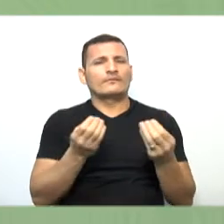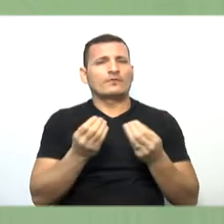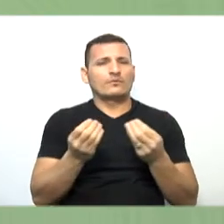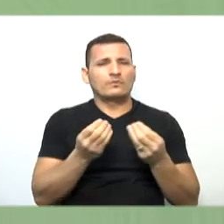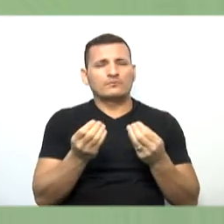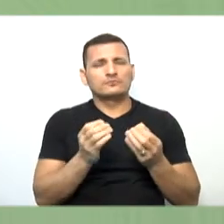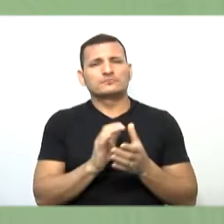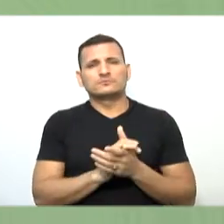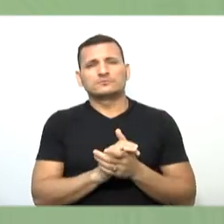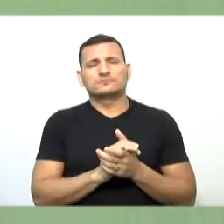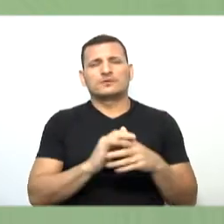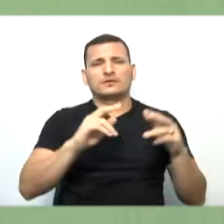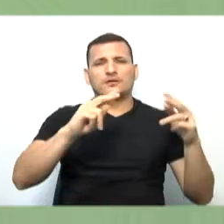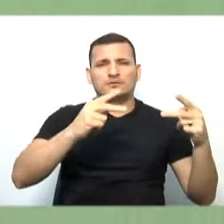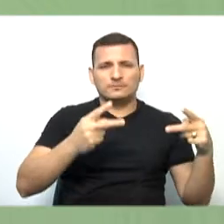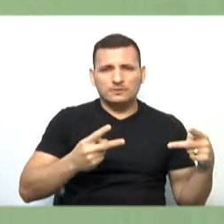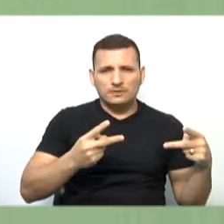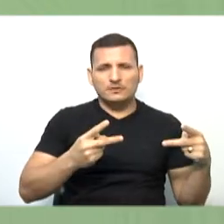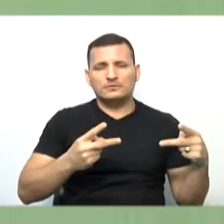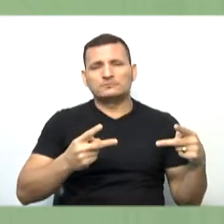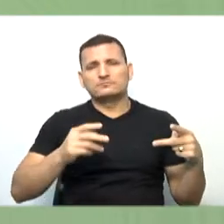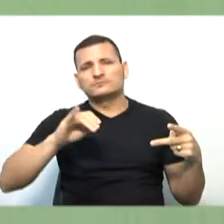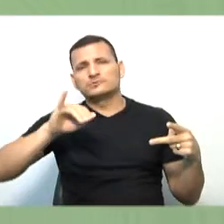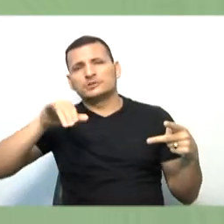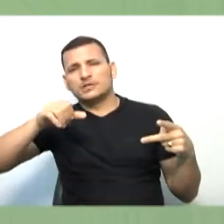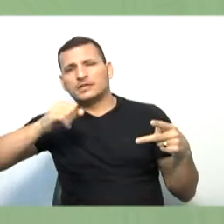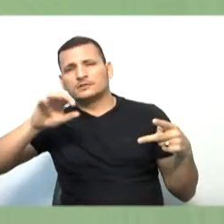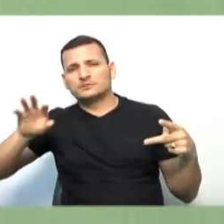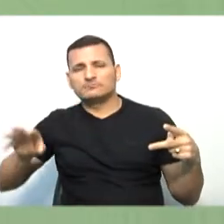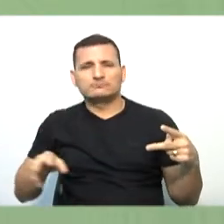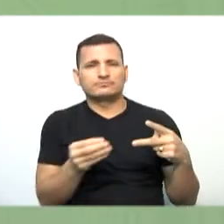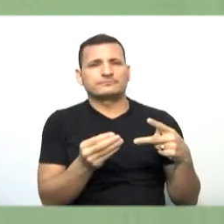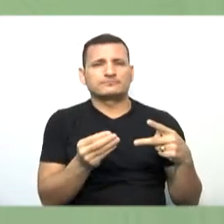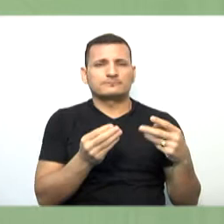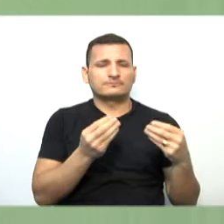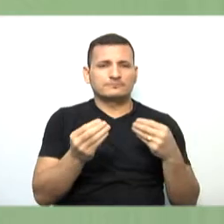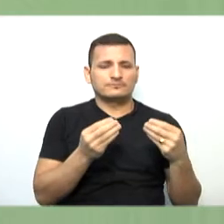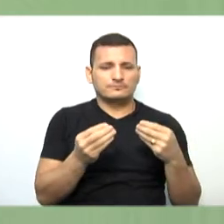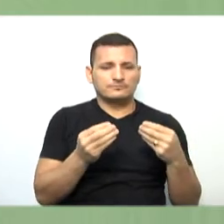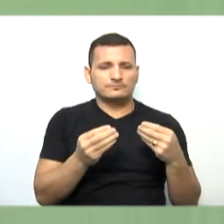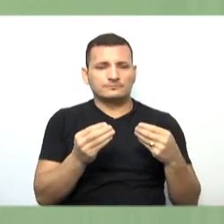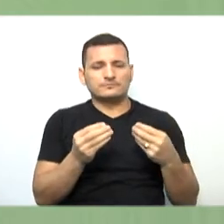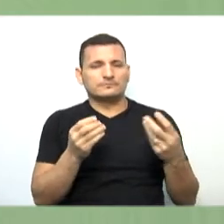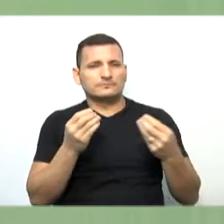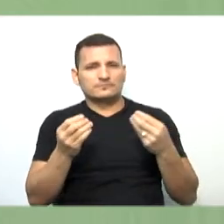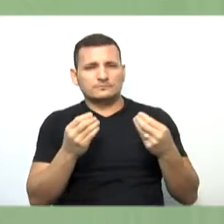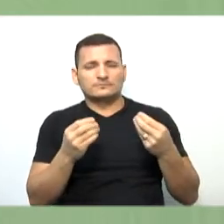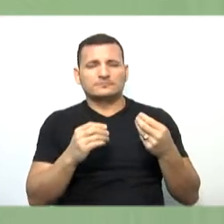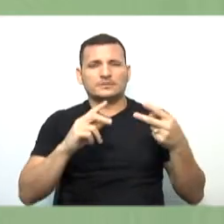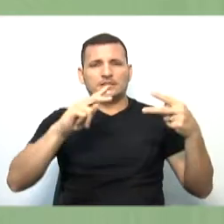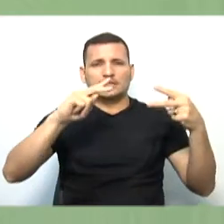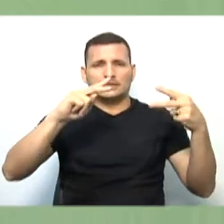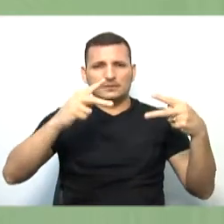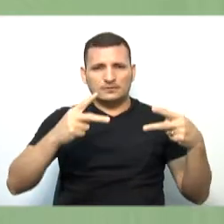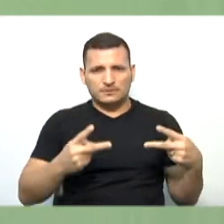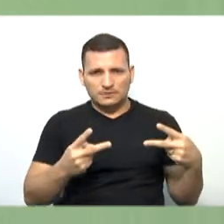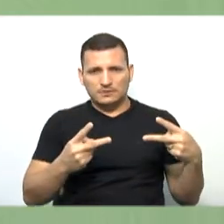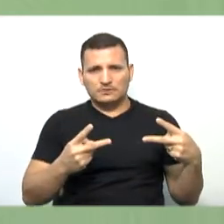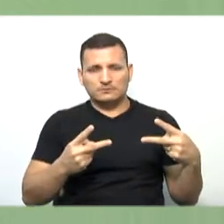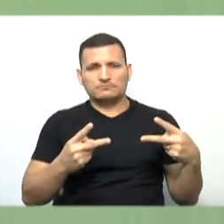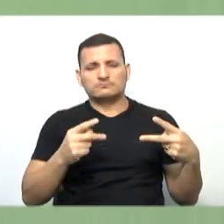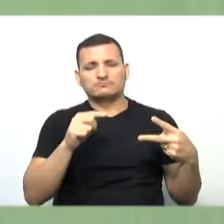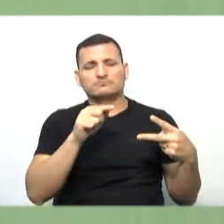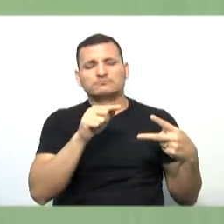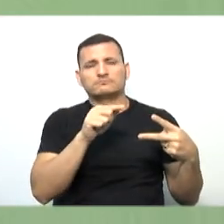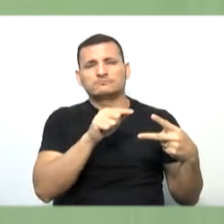integrar JavaScript com HTML? Como é que eu vou fazer que o HTML entenda que ele